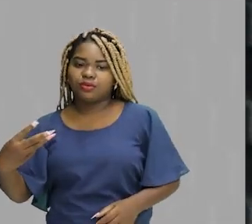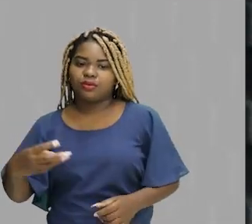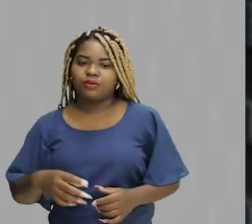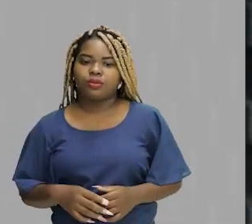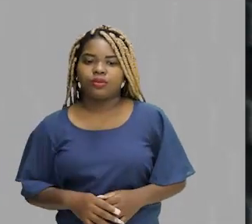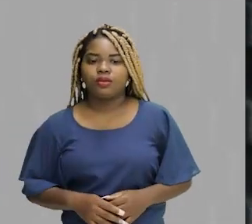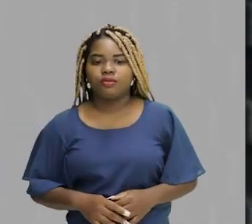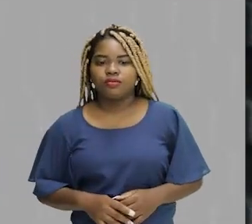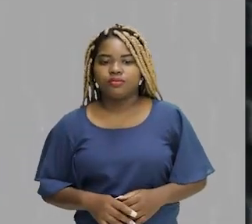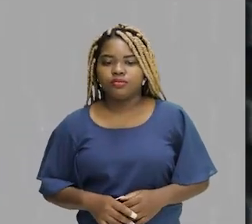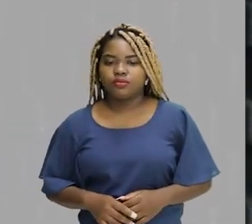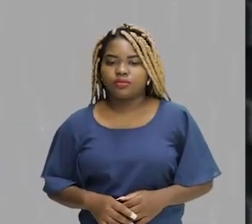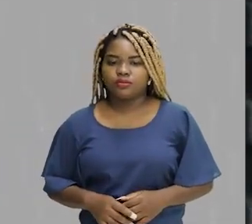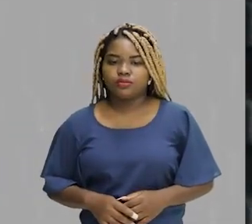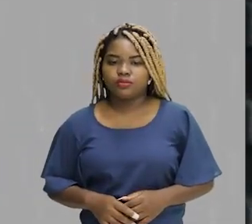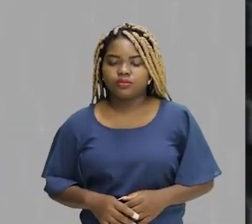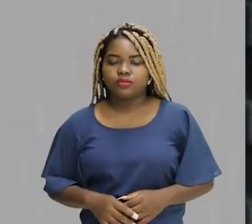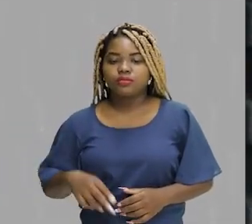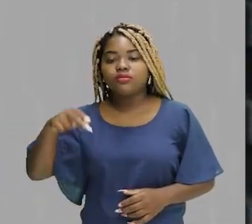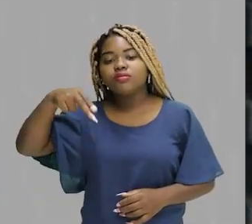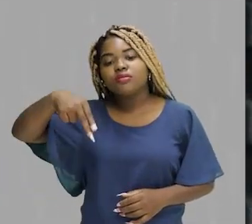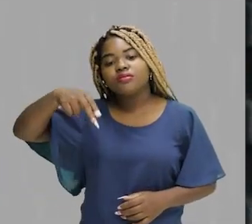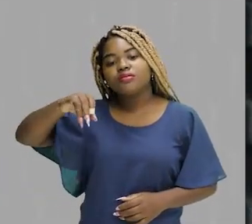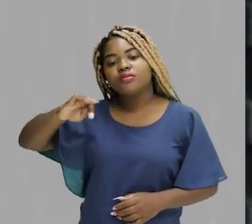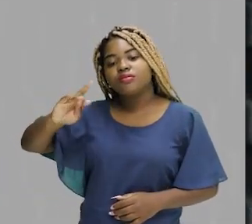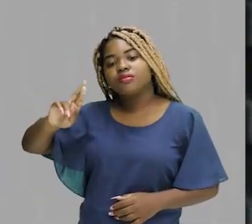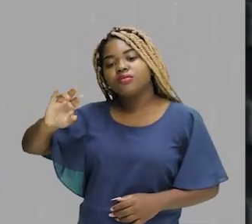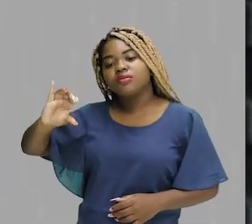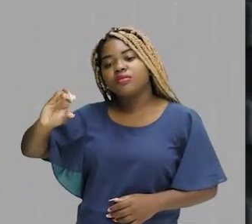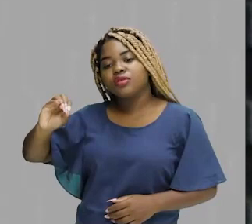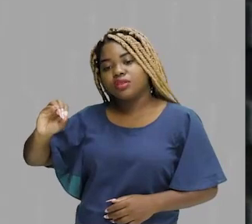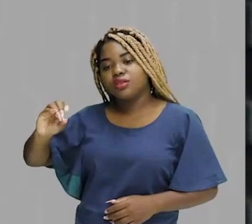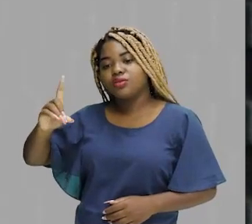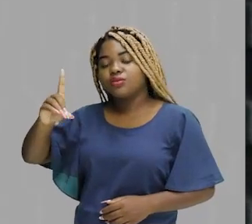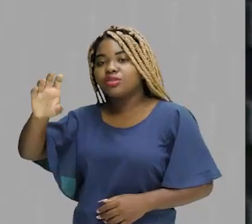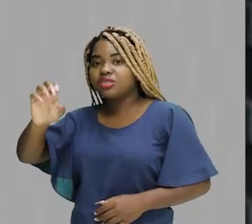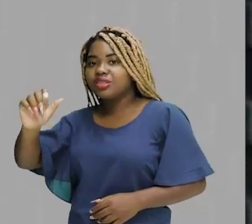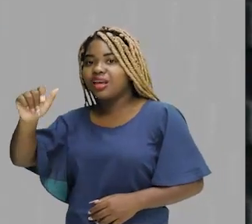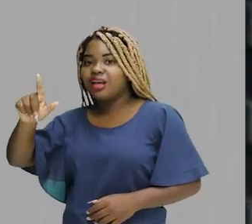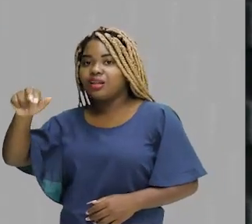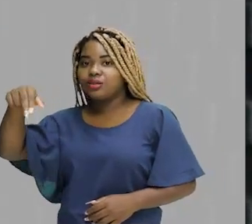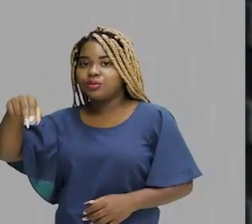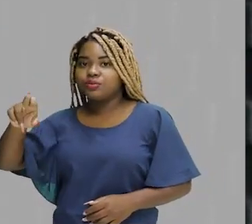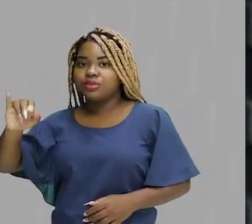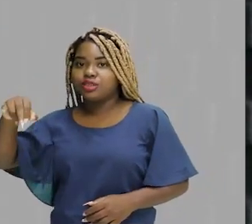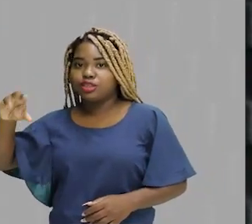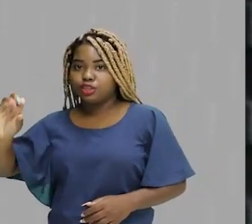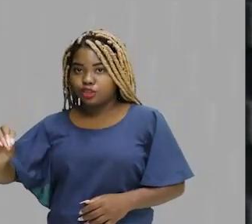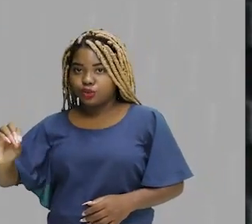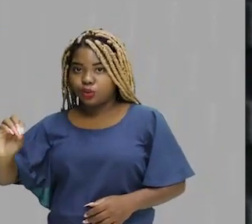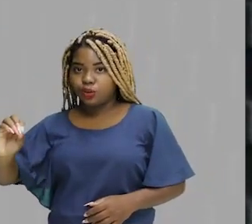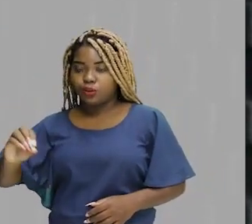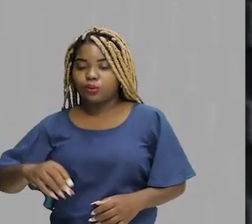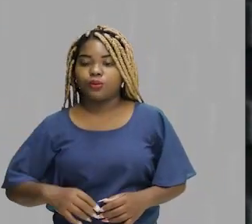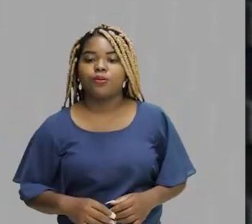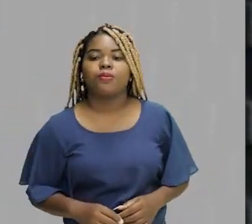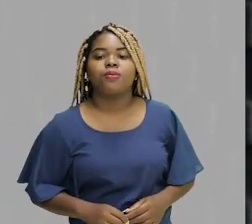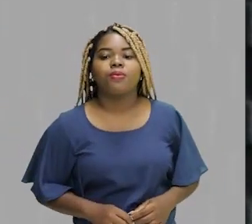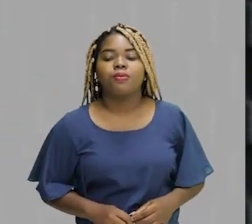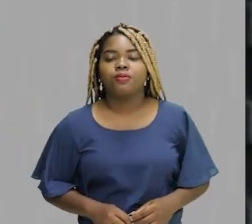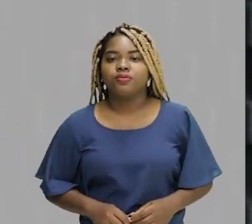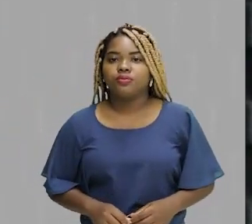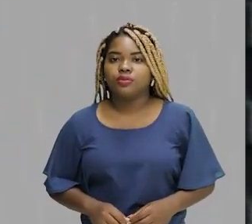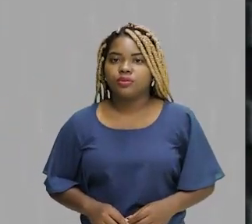3, então vai ficar nitrito, porque o NO2 de origem era o nitroso,